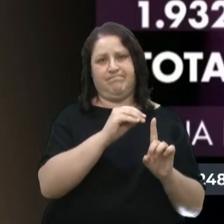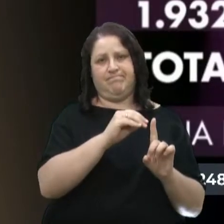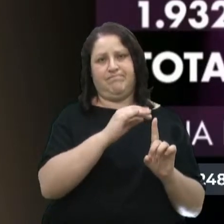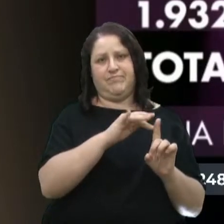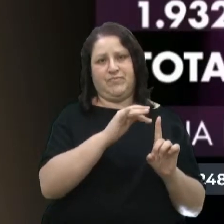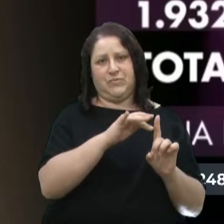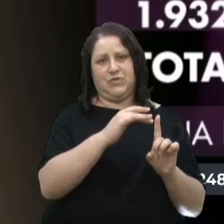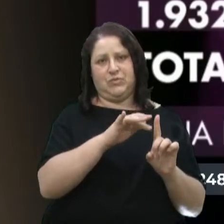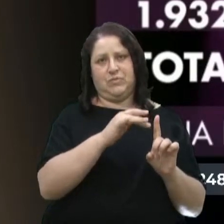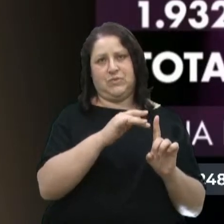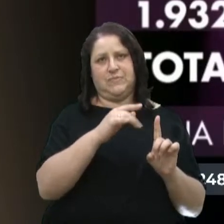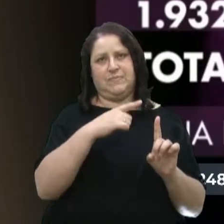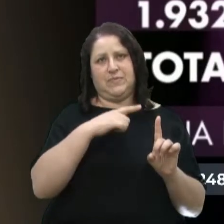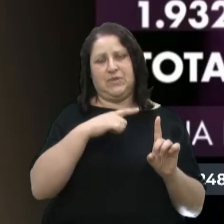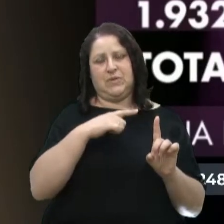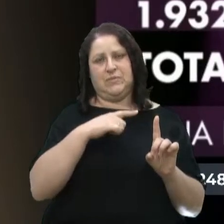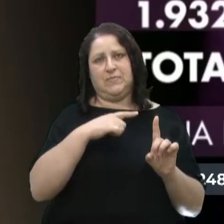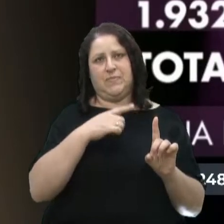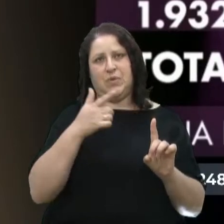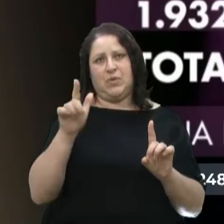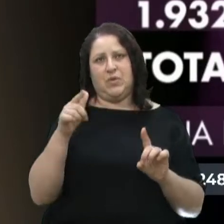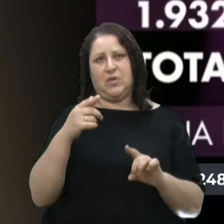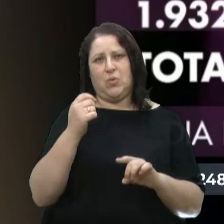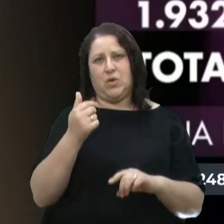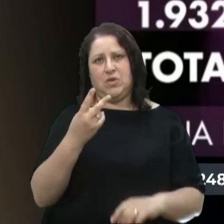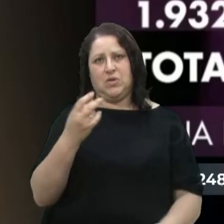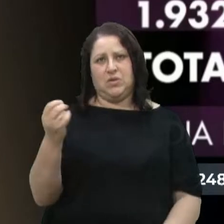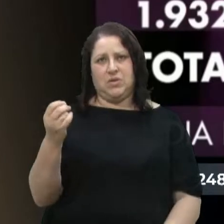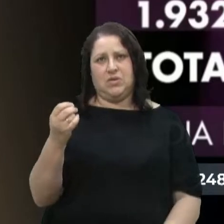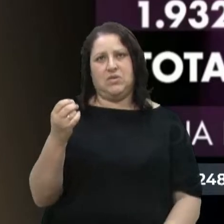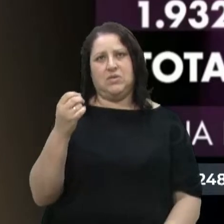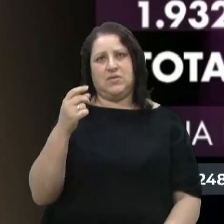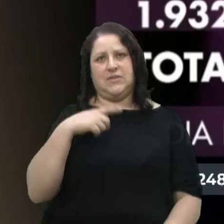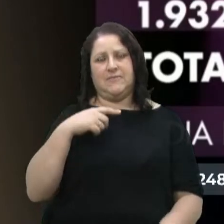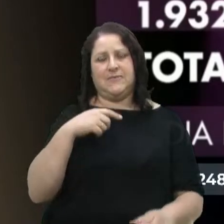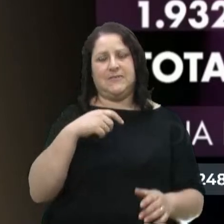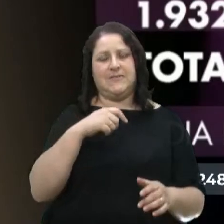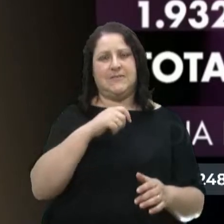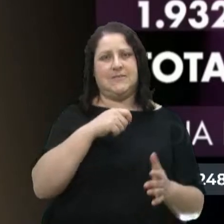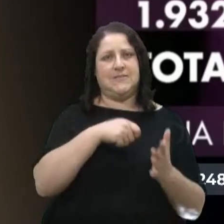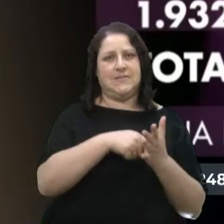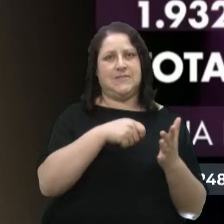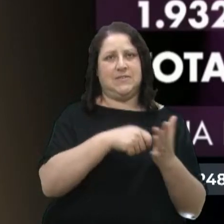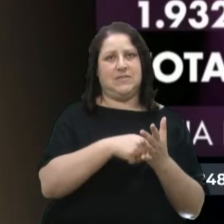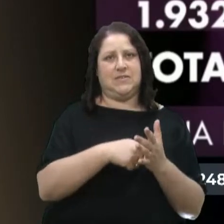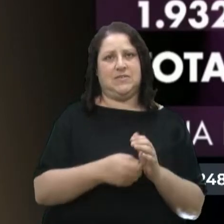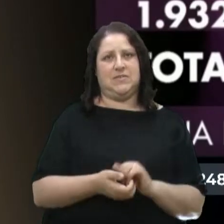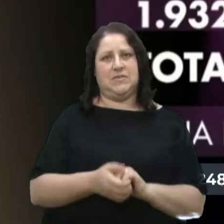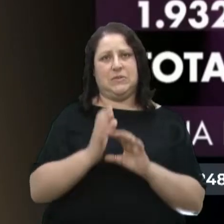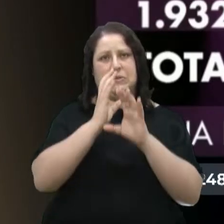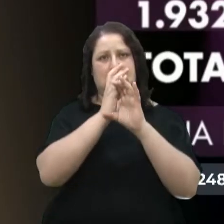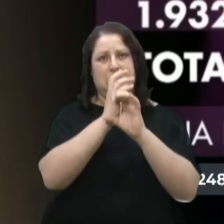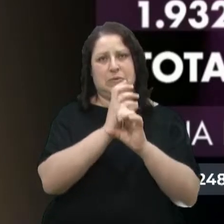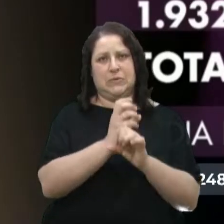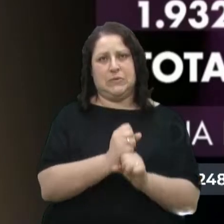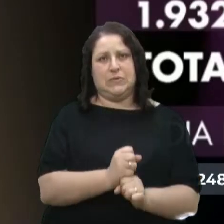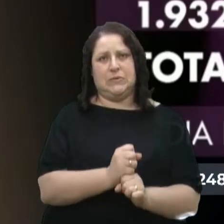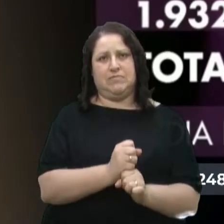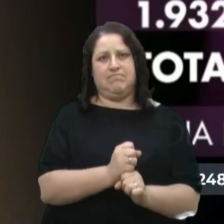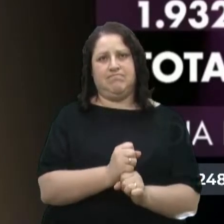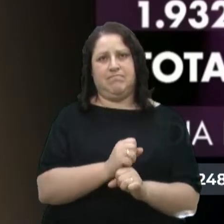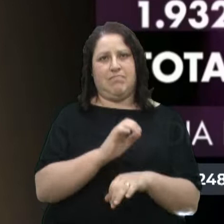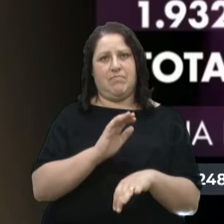200 sofreram tentativas. Somando-se às ameaças, às lesões corporais e aos estupros, são mais